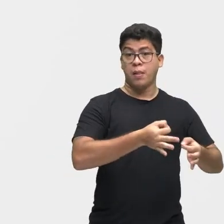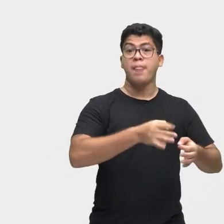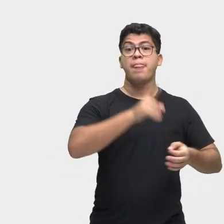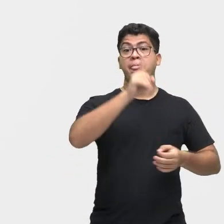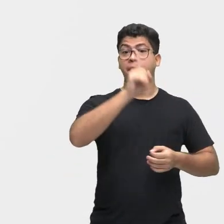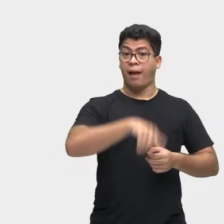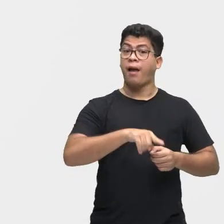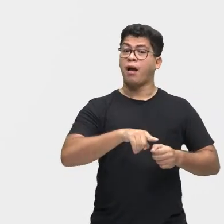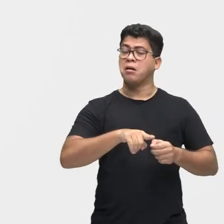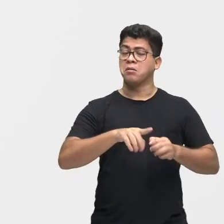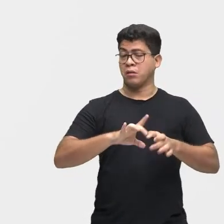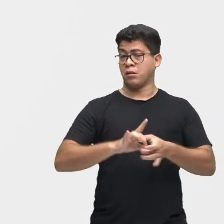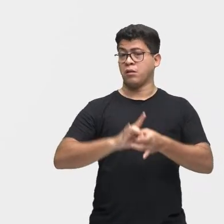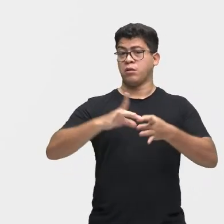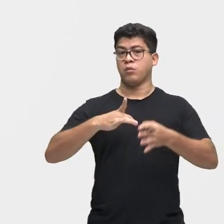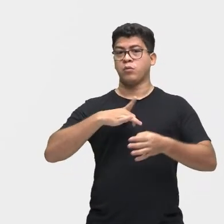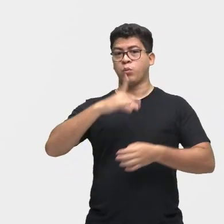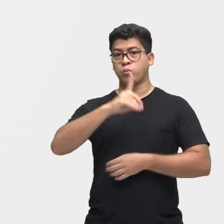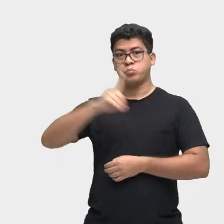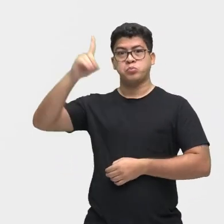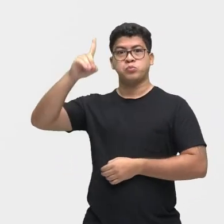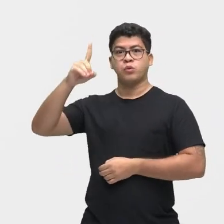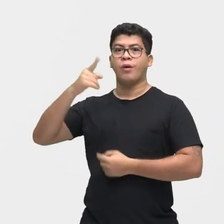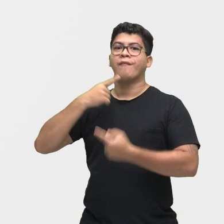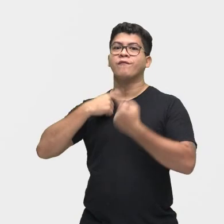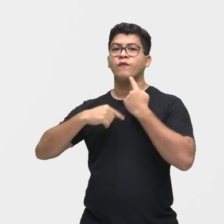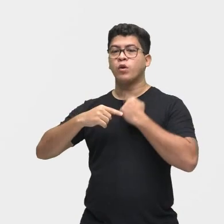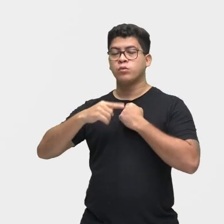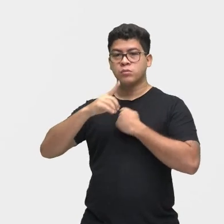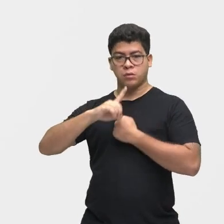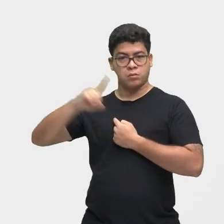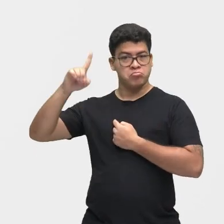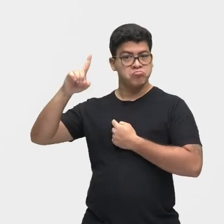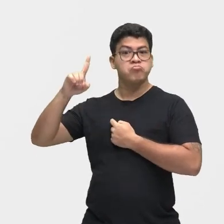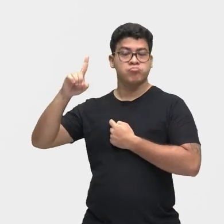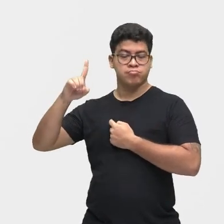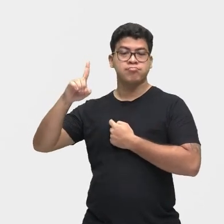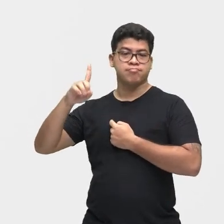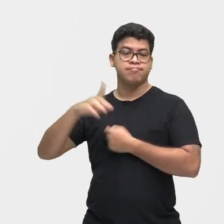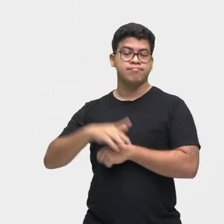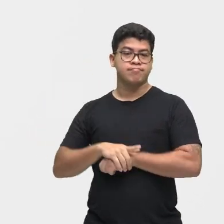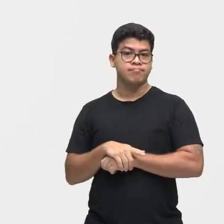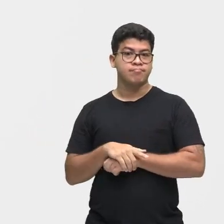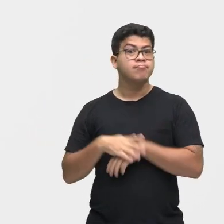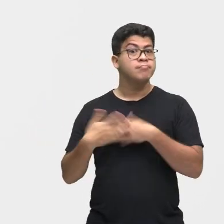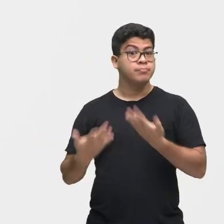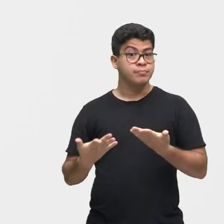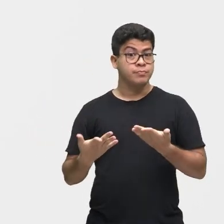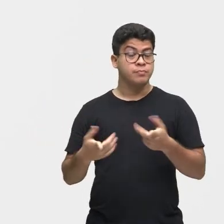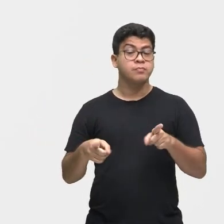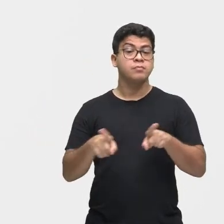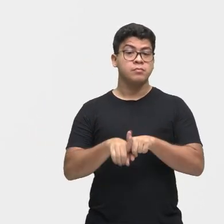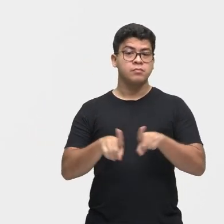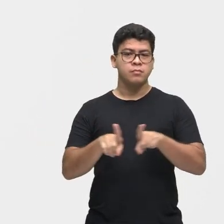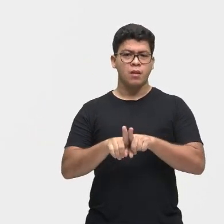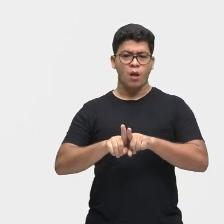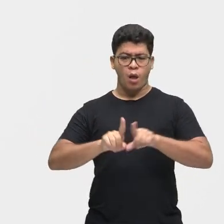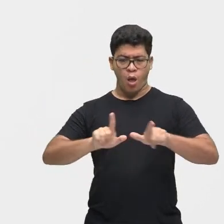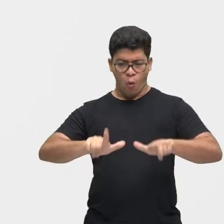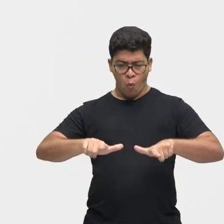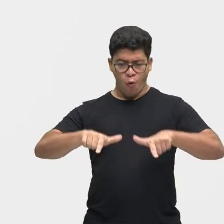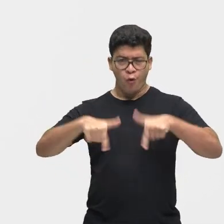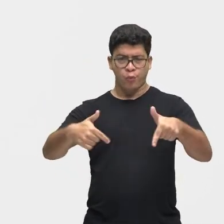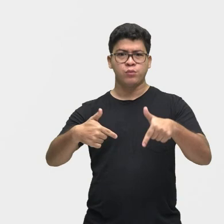ao rei, justamente pela vontade divina, a vontade de Deus. Daí seria afronta